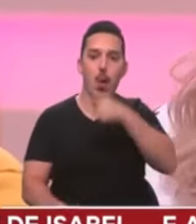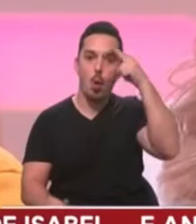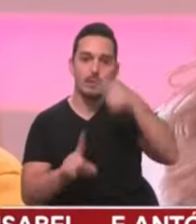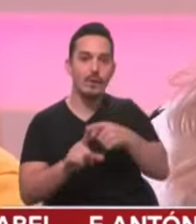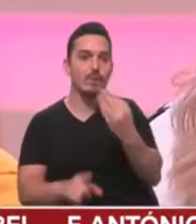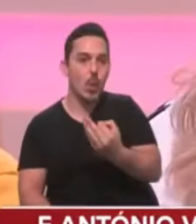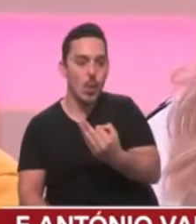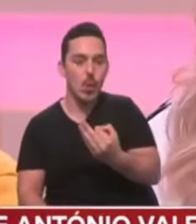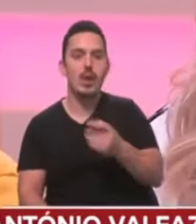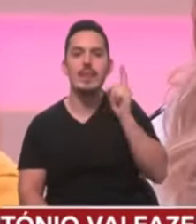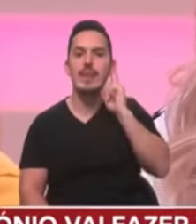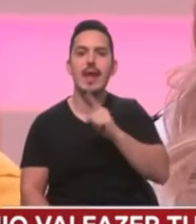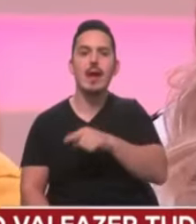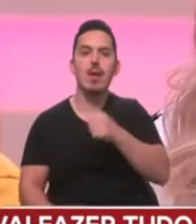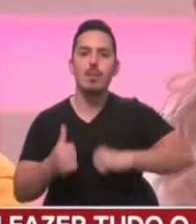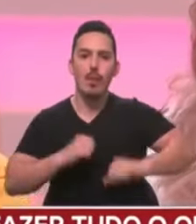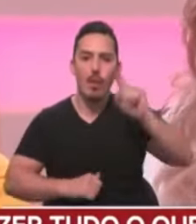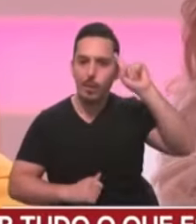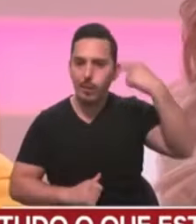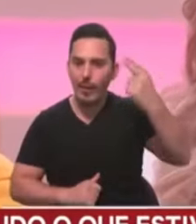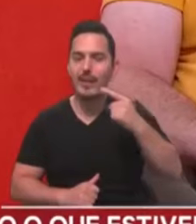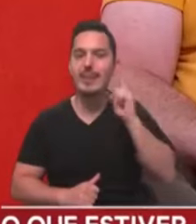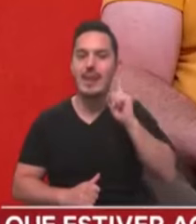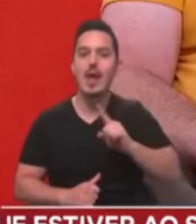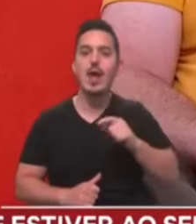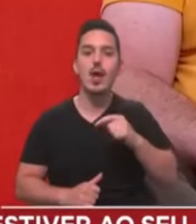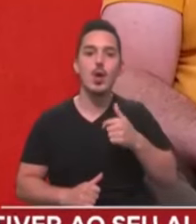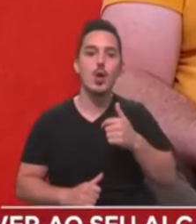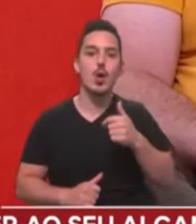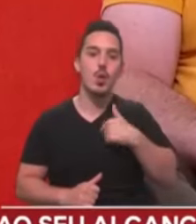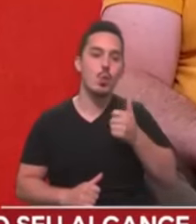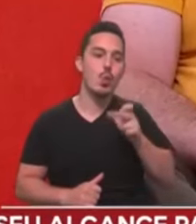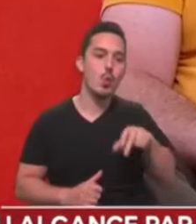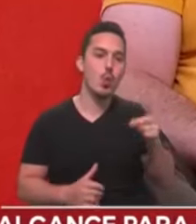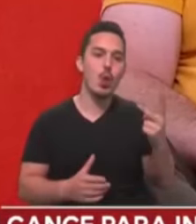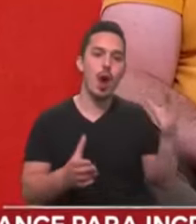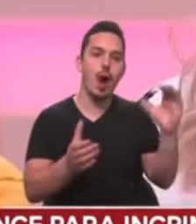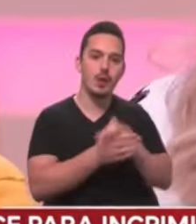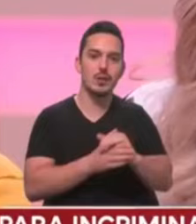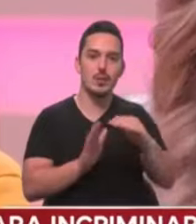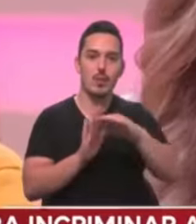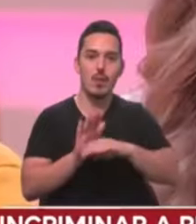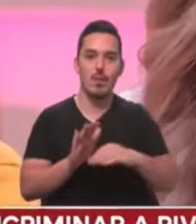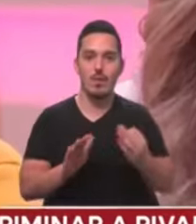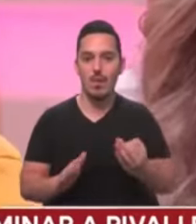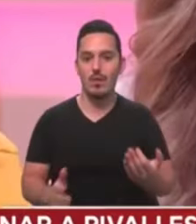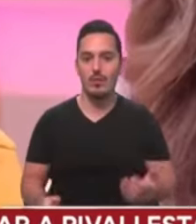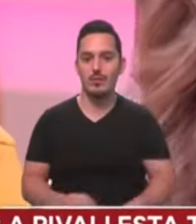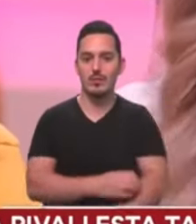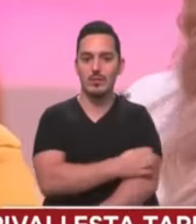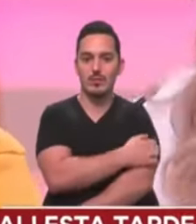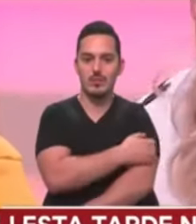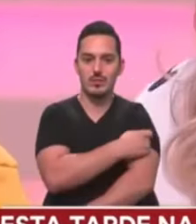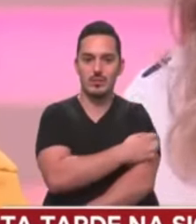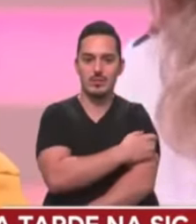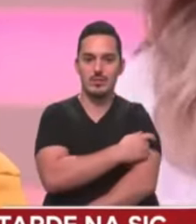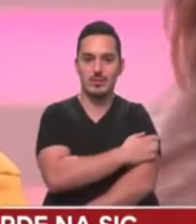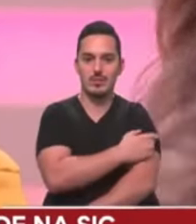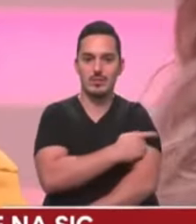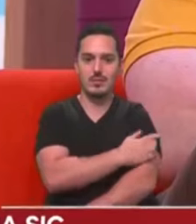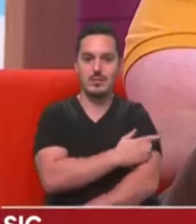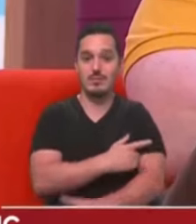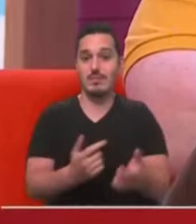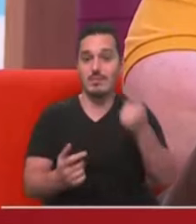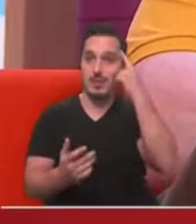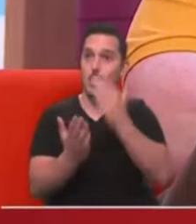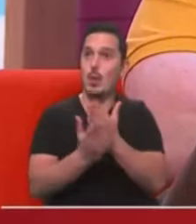não é? E o dia que ela ia ser operada foi o dia que eu e o Bruno casámos no programa. Que eu dizia, mãe, foi o que contaria. Não é? Eu disse, vai